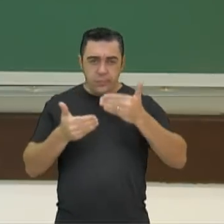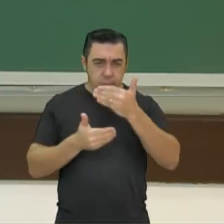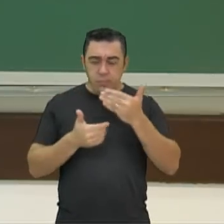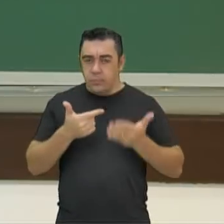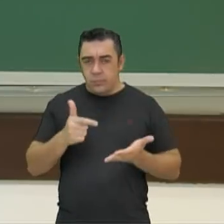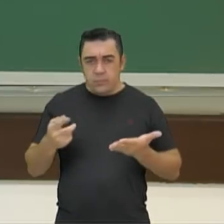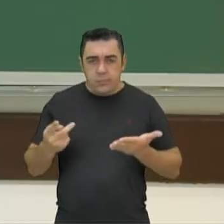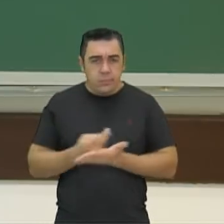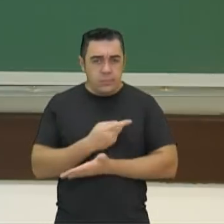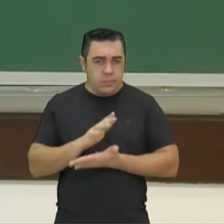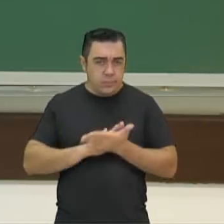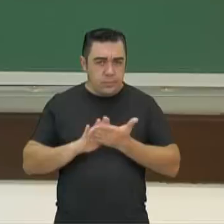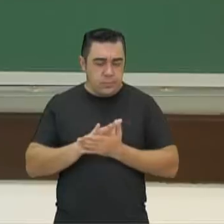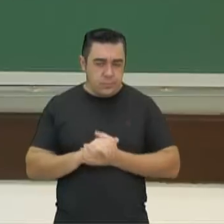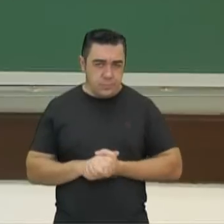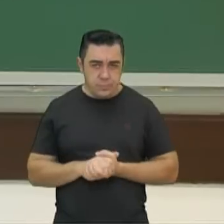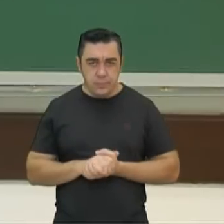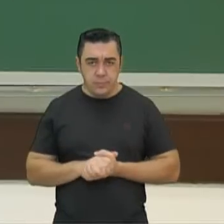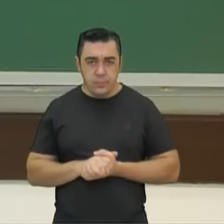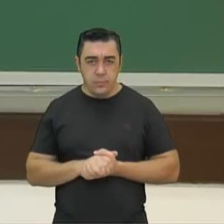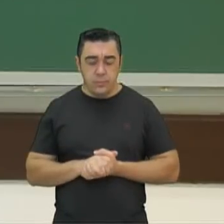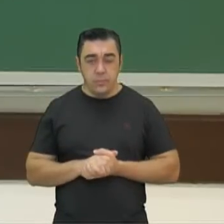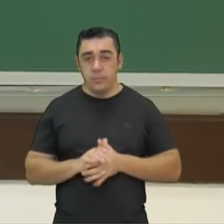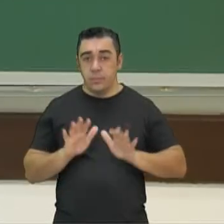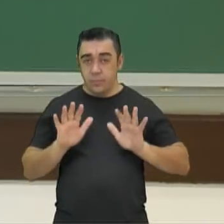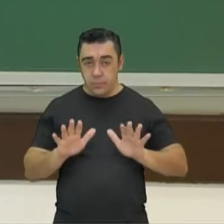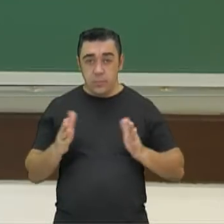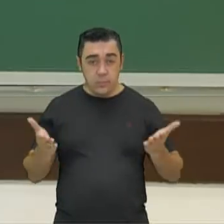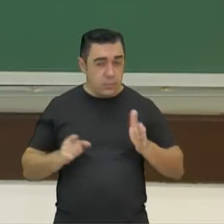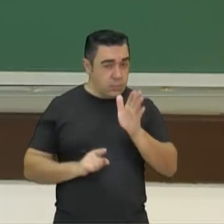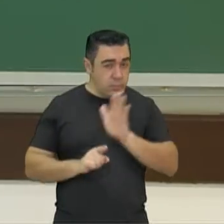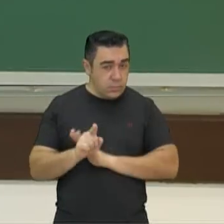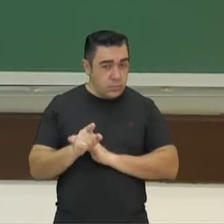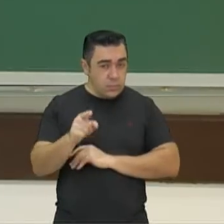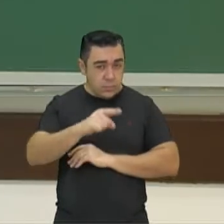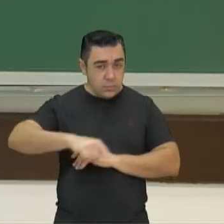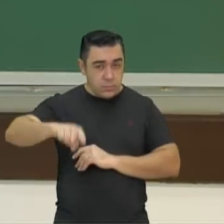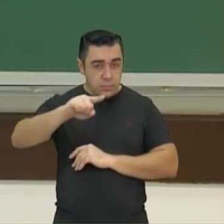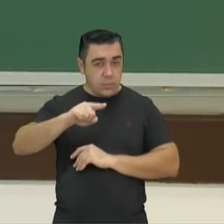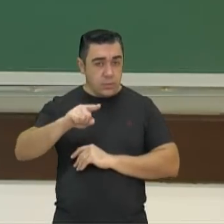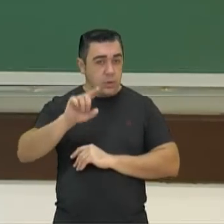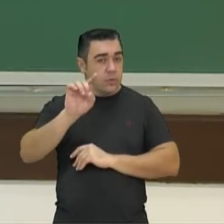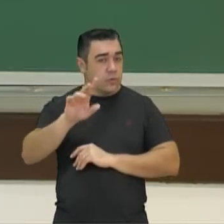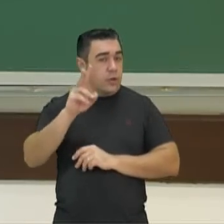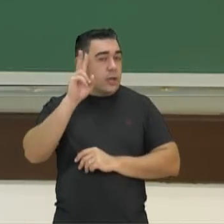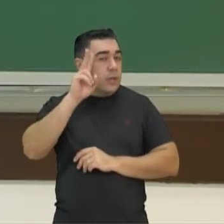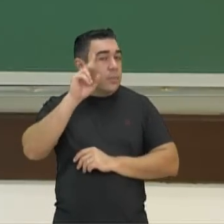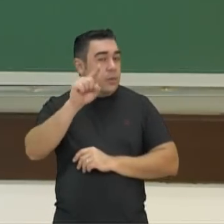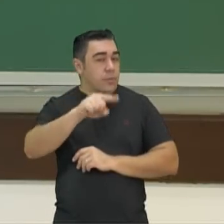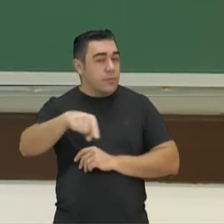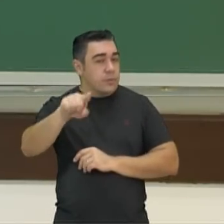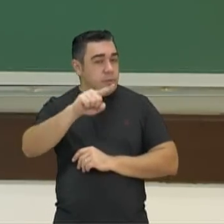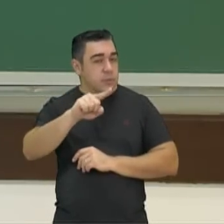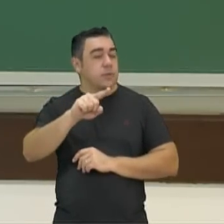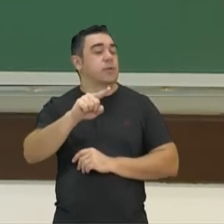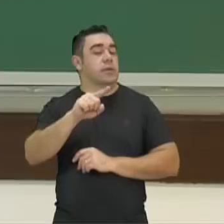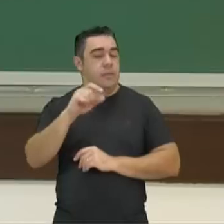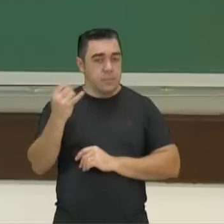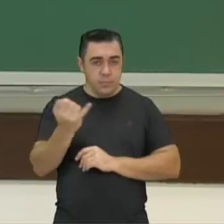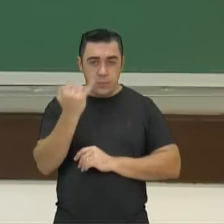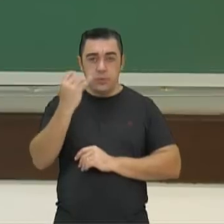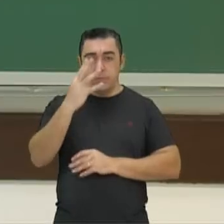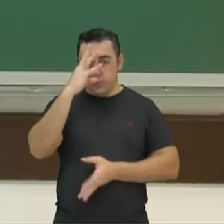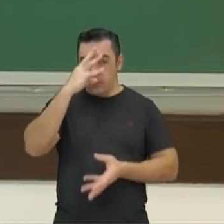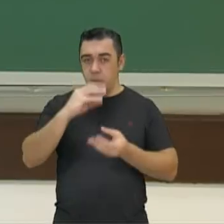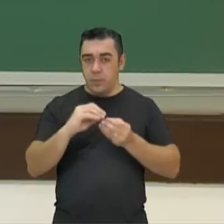erro, né? Os movimentos, né? A gente vai para um quiz agora, só que eu só quero recapitular uma coisinha com vocês aqui que é muito importante para